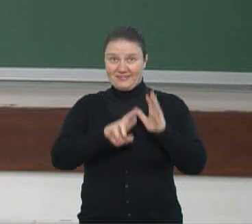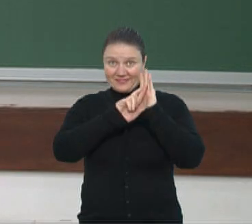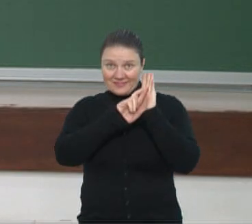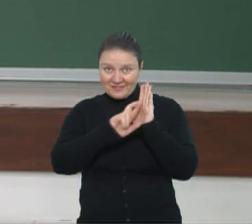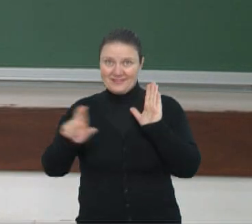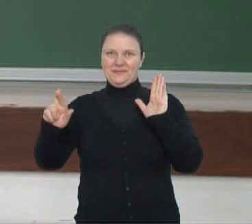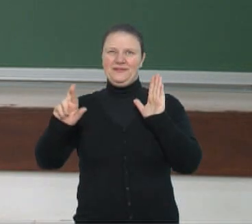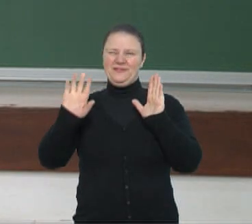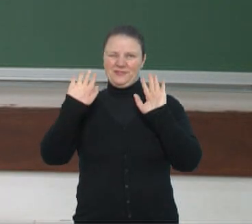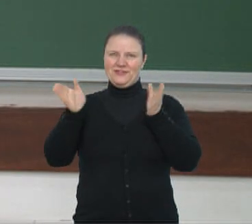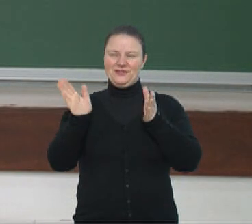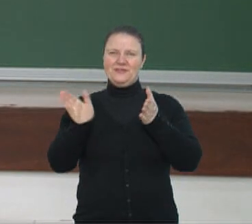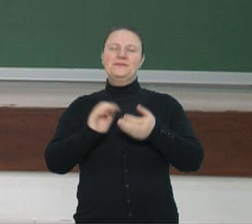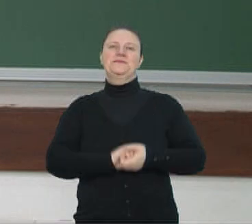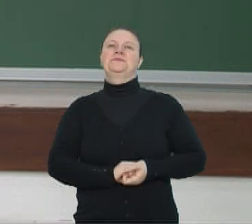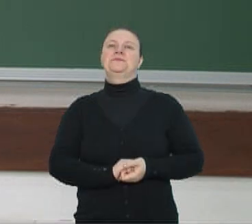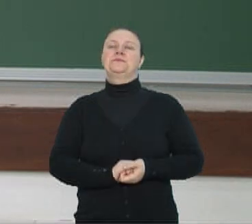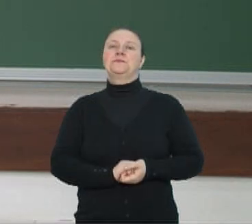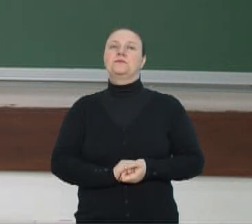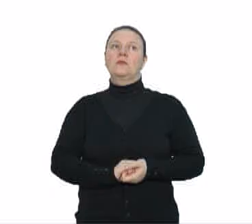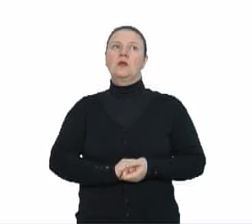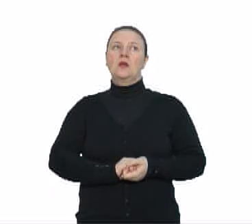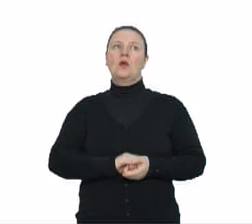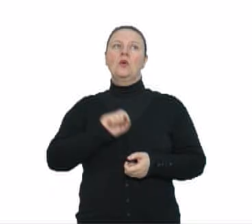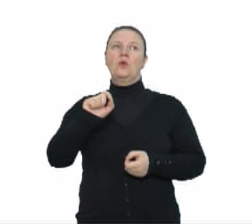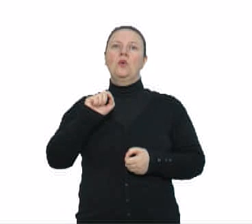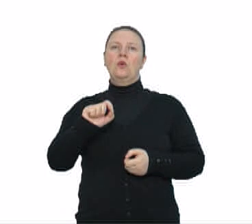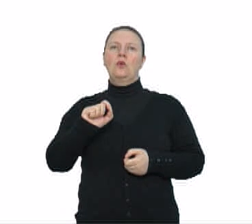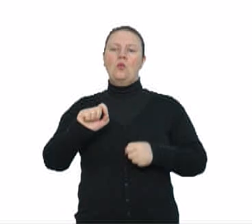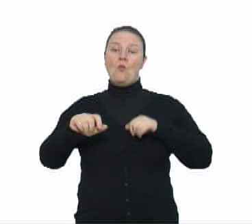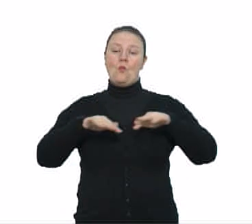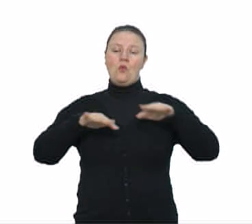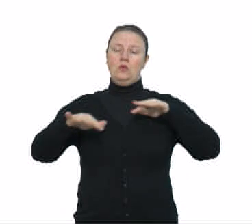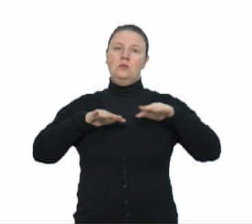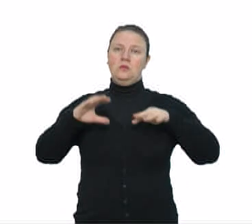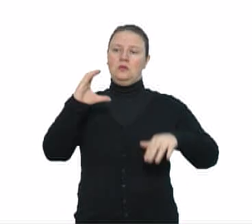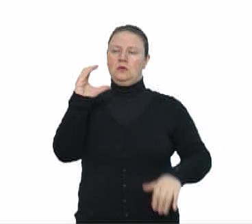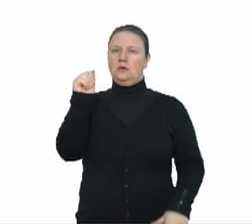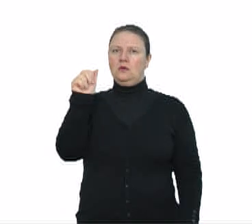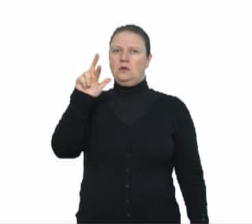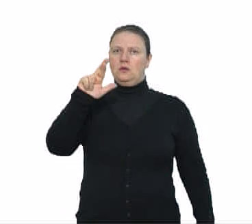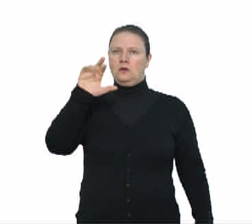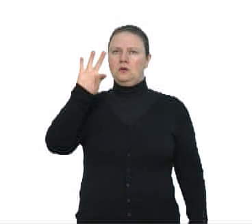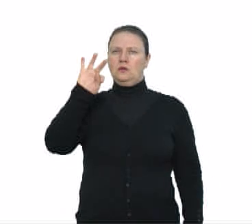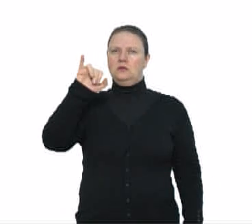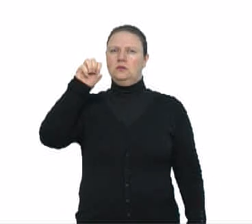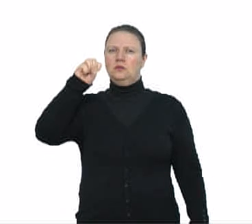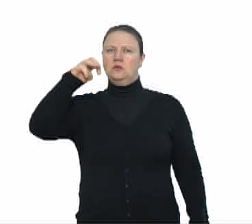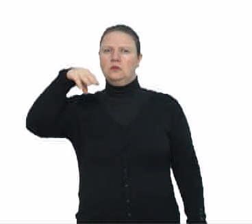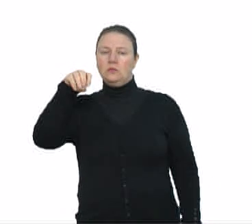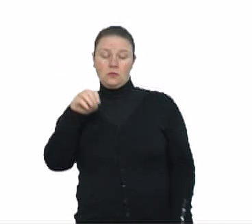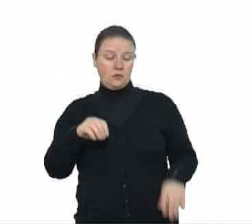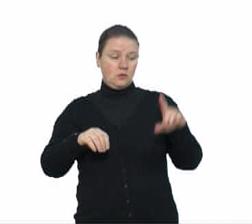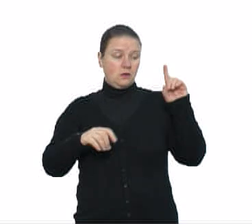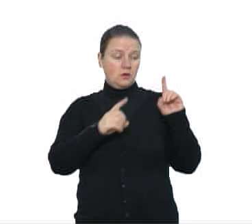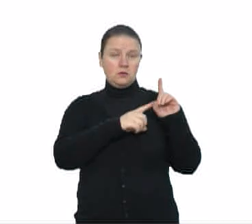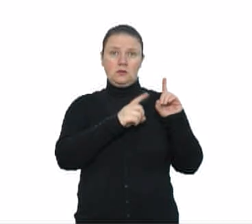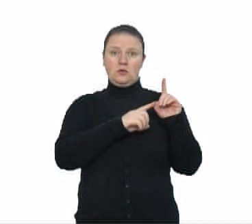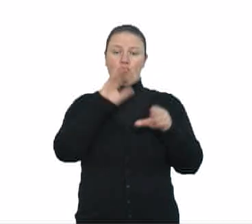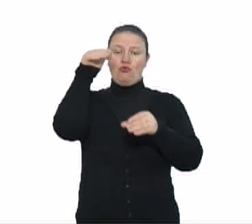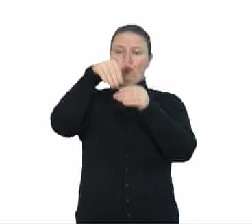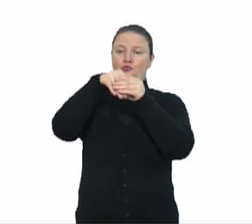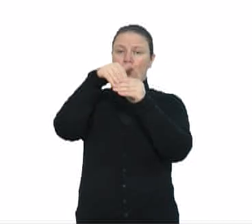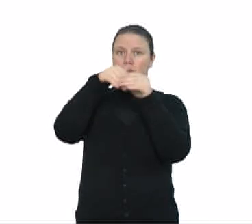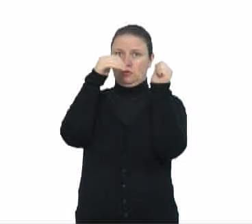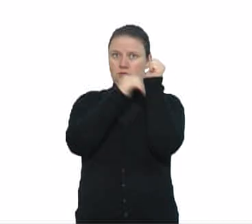Respondido, caríssimos alunos? Então, o movimento cartista na primeira metade do século XIX tinha de seus objetivos a letra D, a obtenção do voto secreto